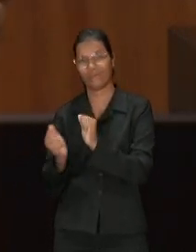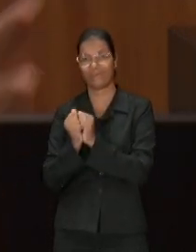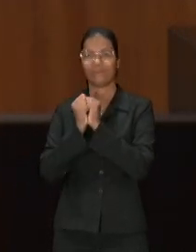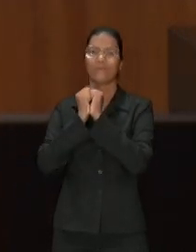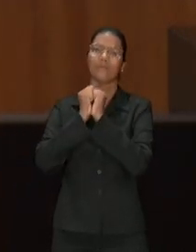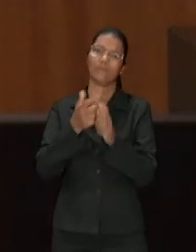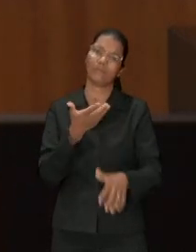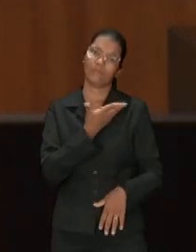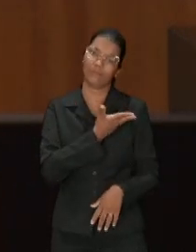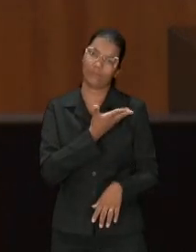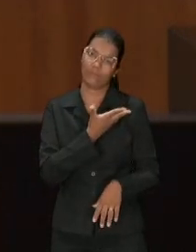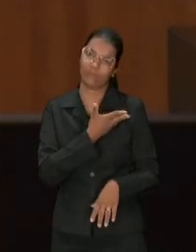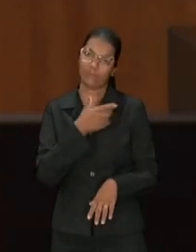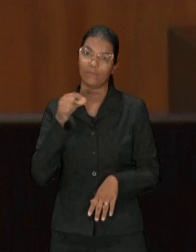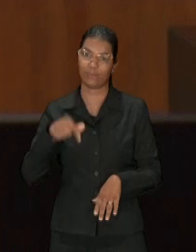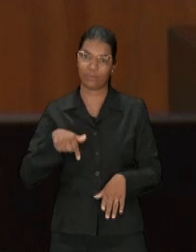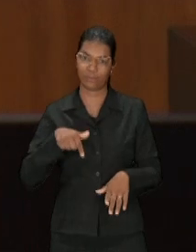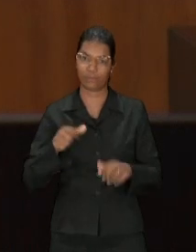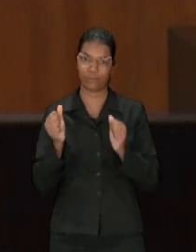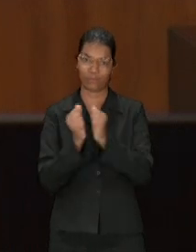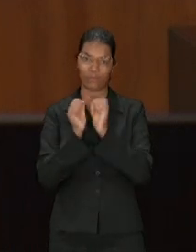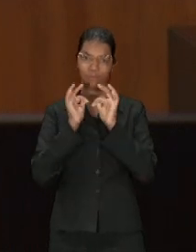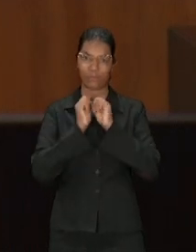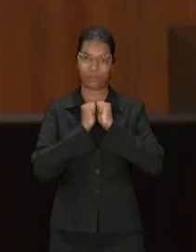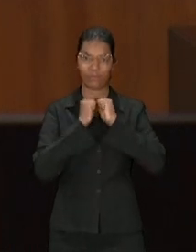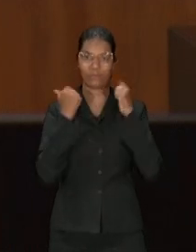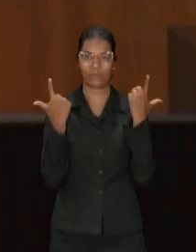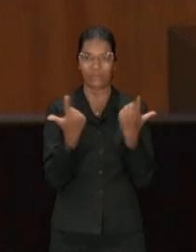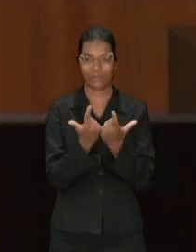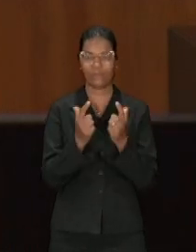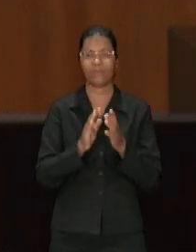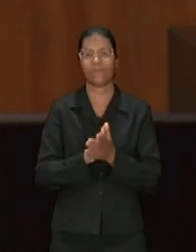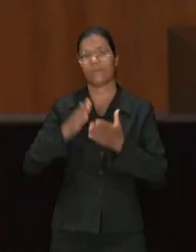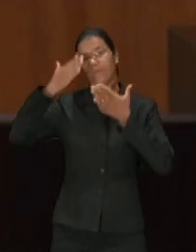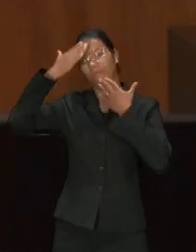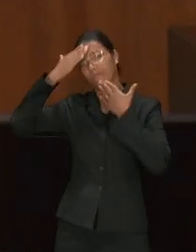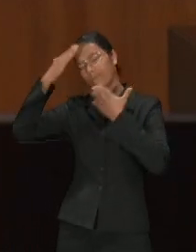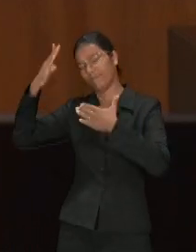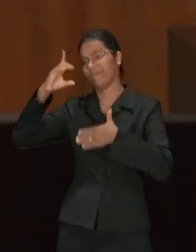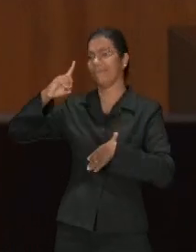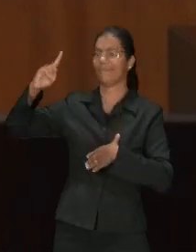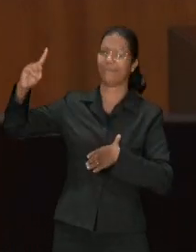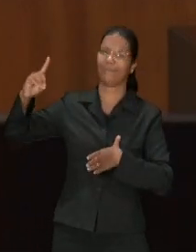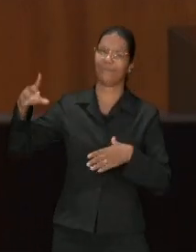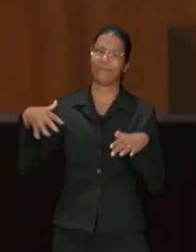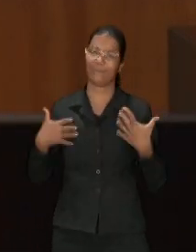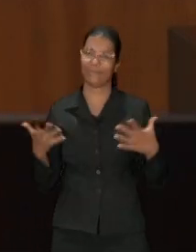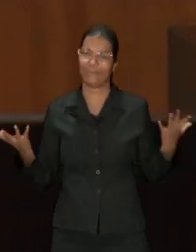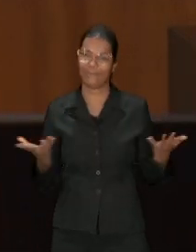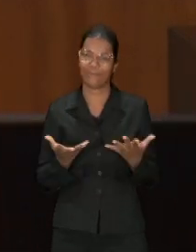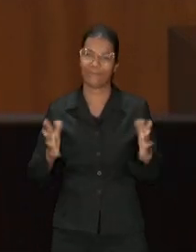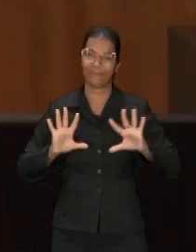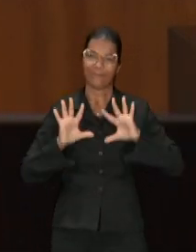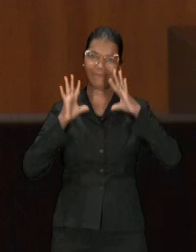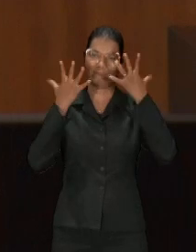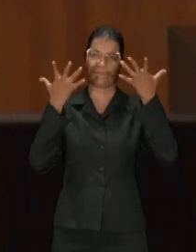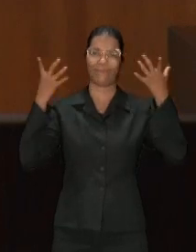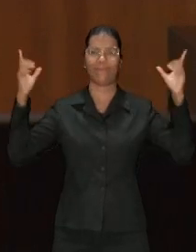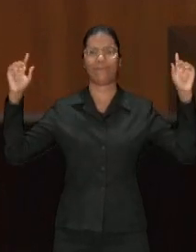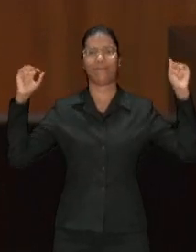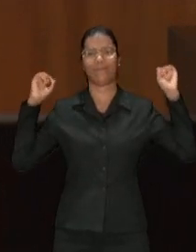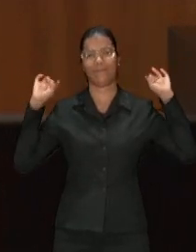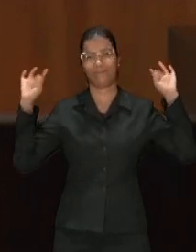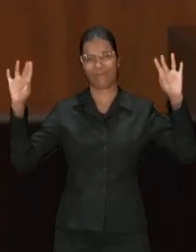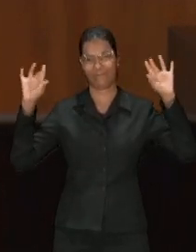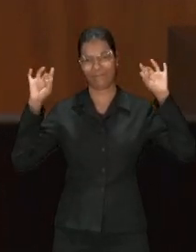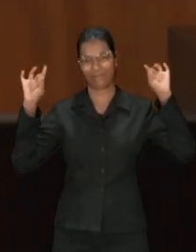amigos e junto com o trabalho dessa casa. Então, nós agradecemos a Deus pelo privilégio de estarmos comemorando, por essa festa, por podermos estar